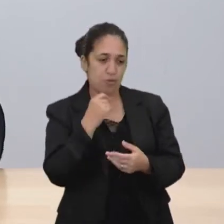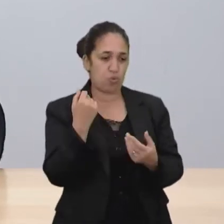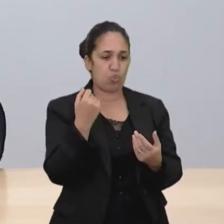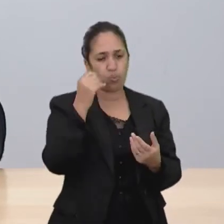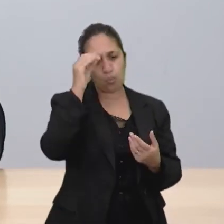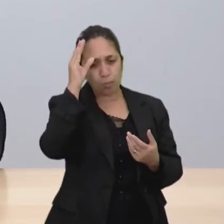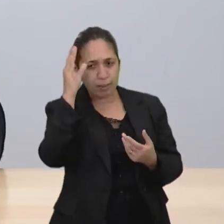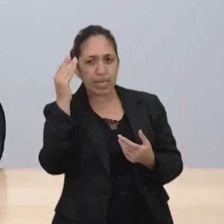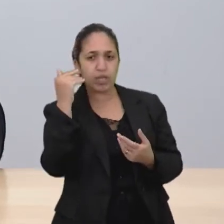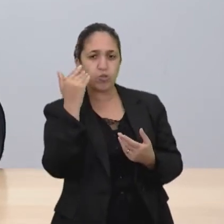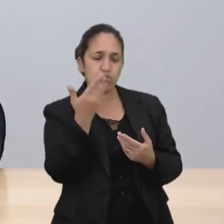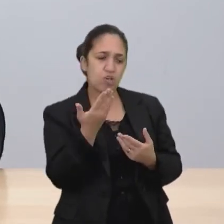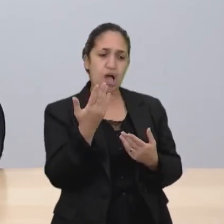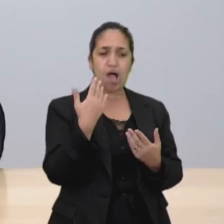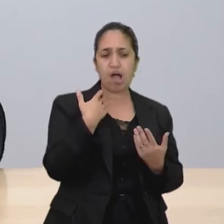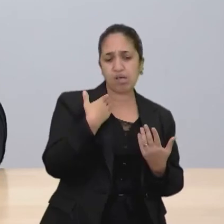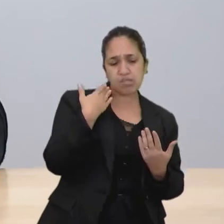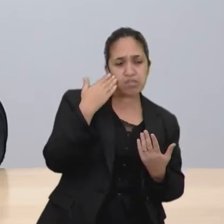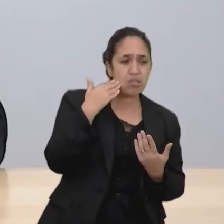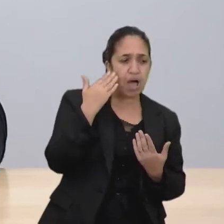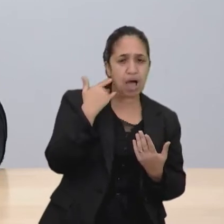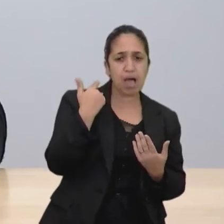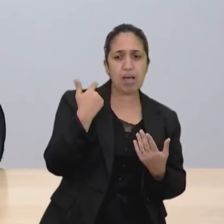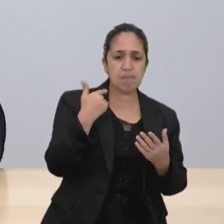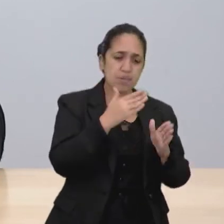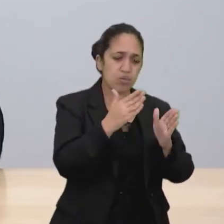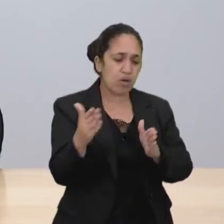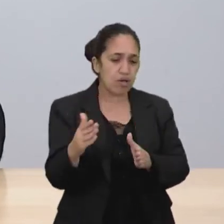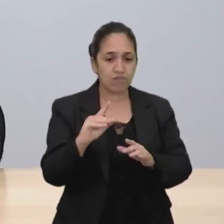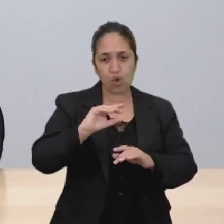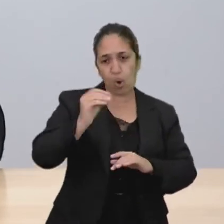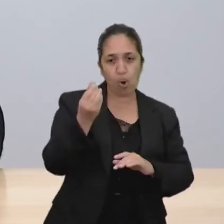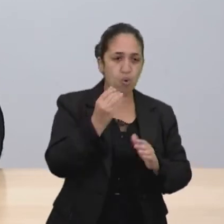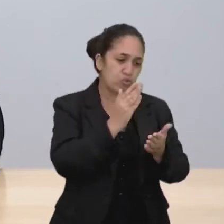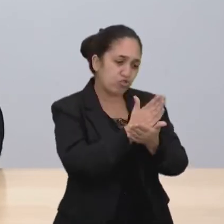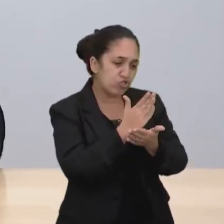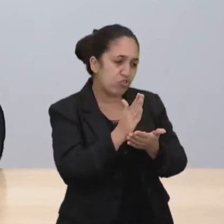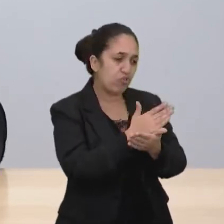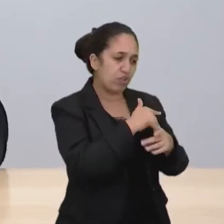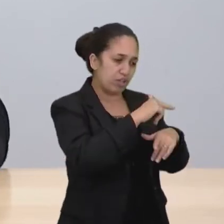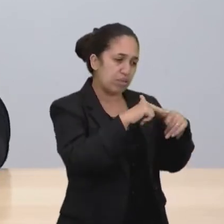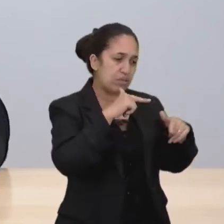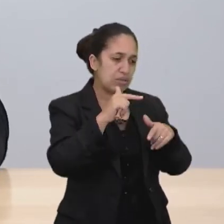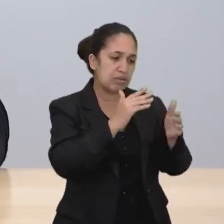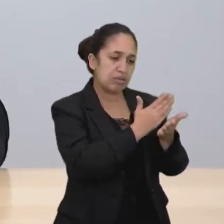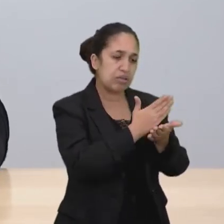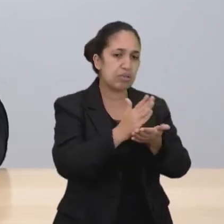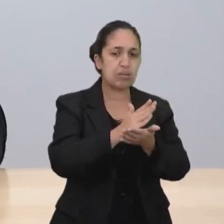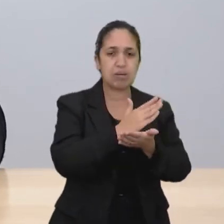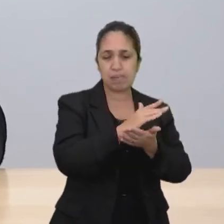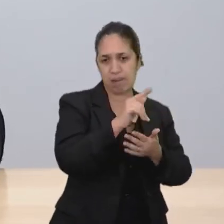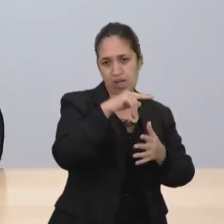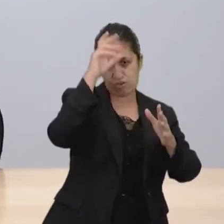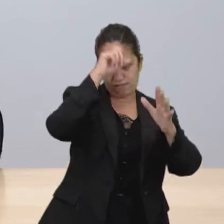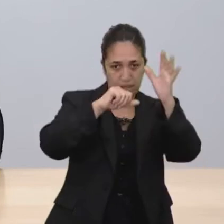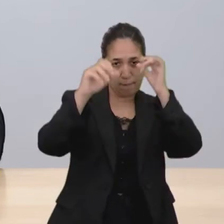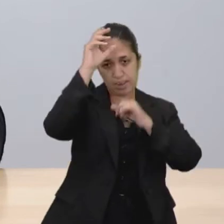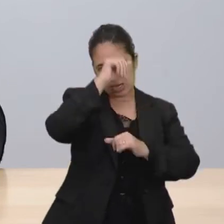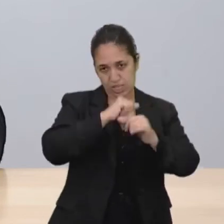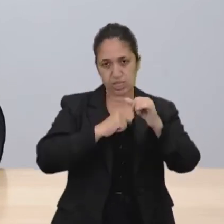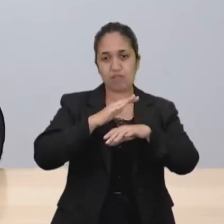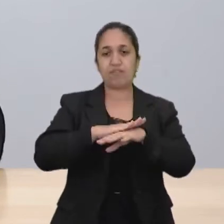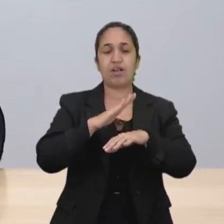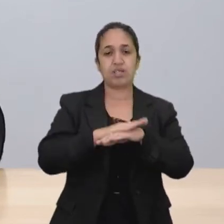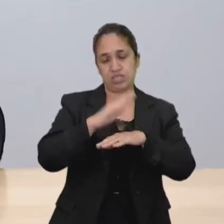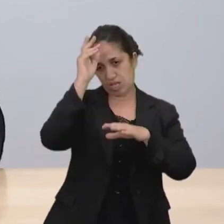conhecimento, né, que tenha um domínio maior, ou até por uma questão de divisão de trabalho mesmo, né, e a pessoa pode aprender fazendo também. Mas tudo isso a